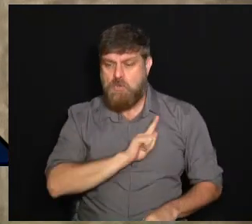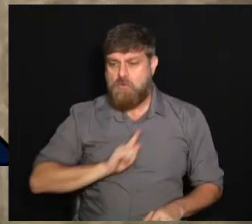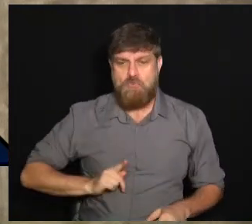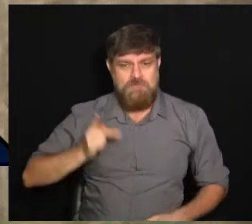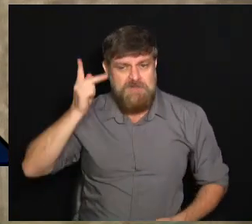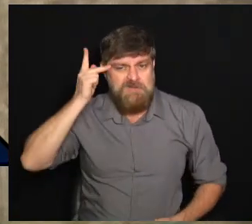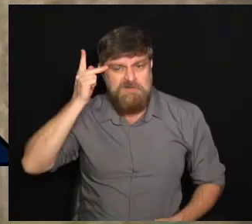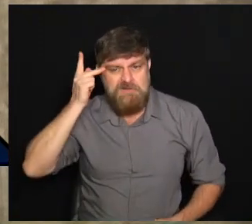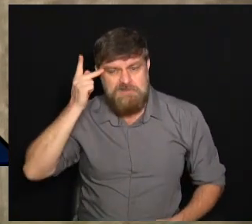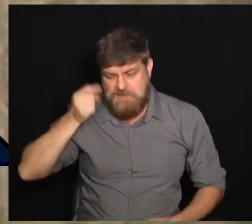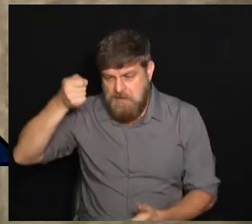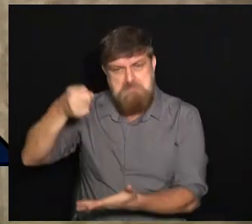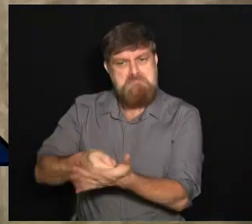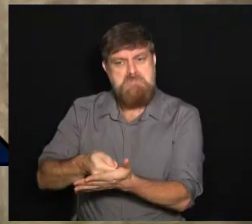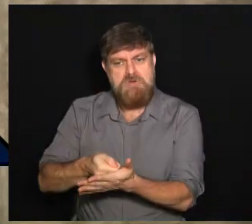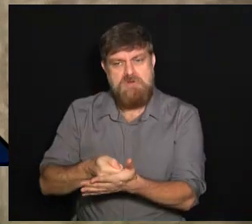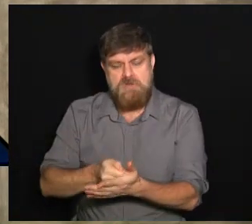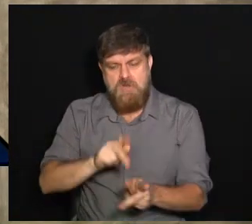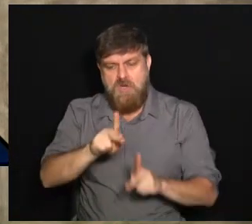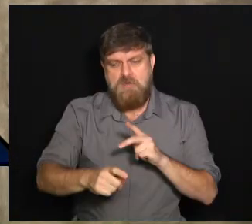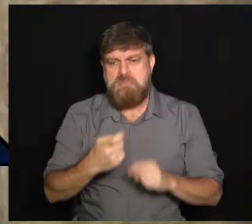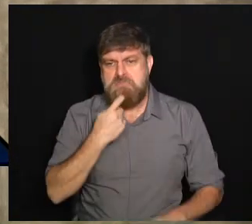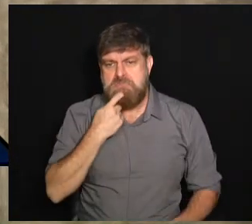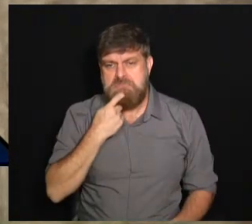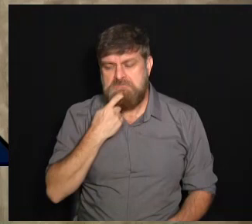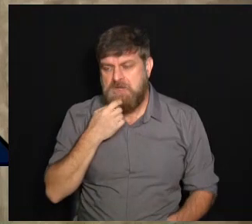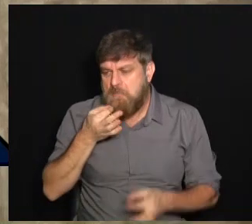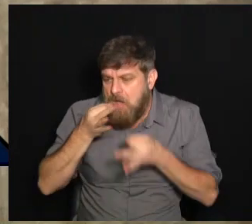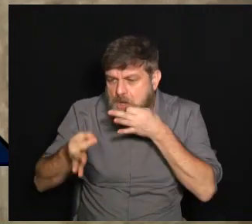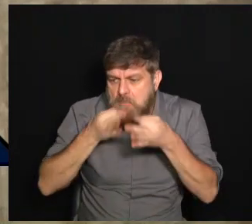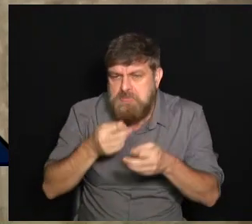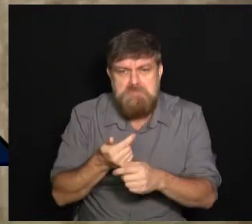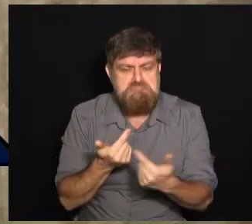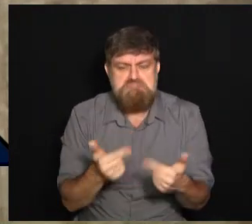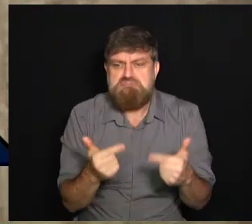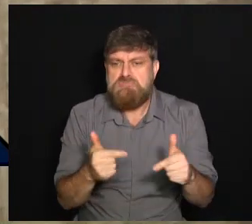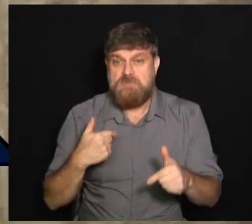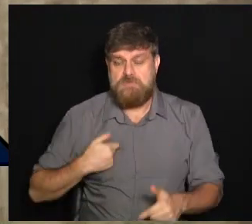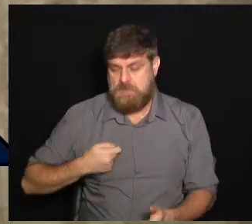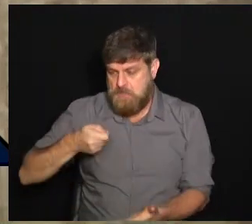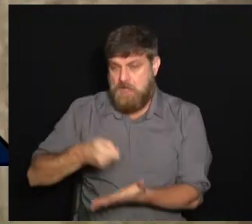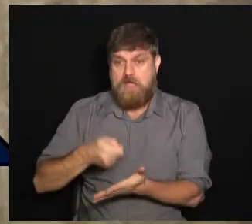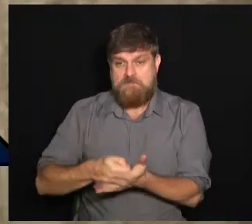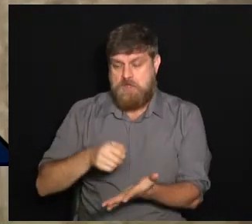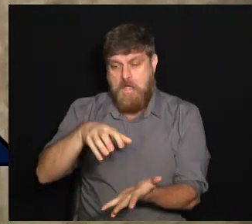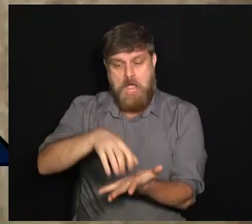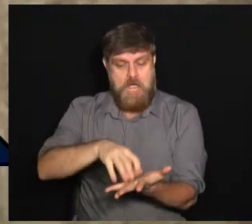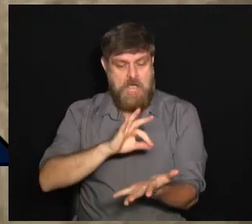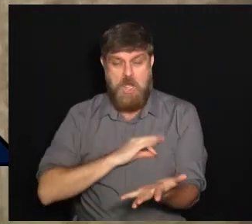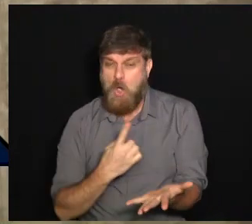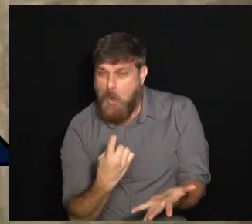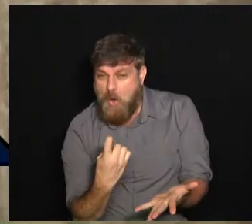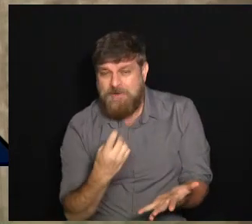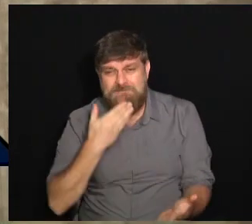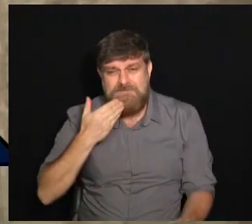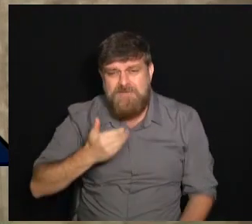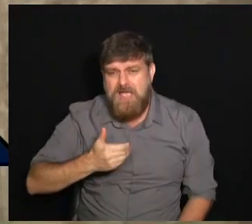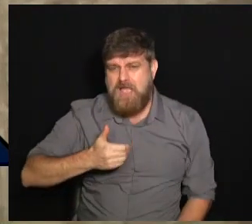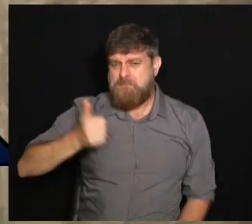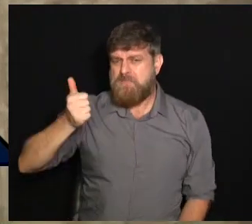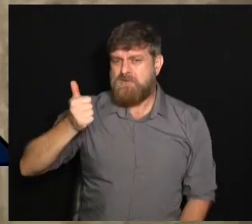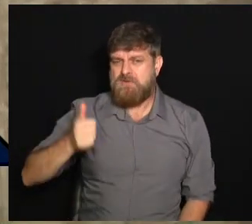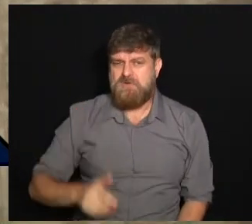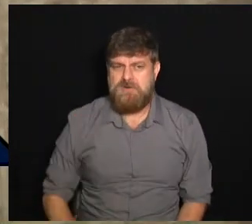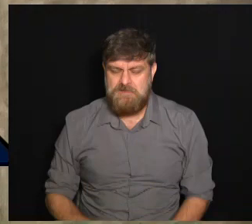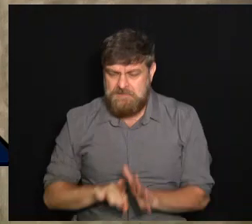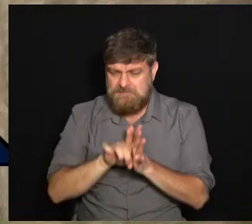discutiu com ninguém da cidade de Campinas, né? Onde ele disse que isso vai melhorar a questão